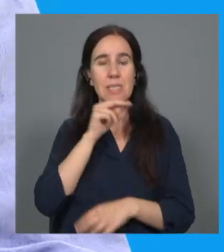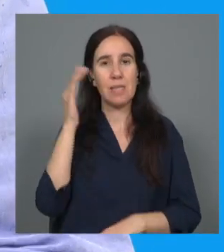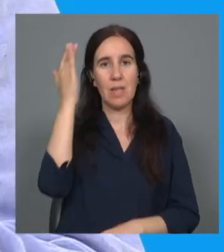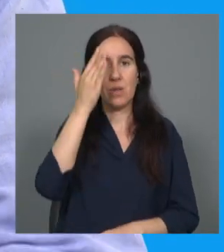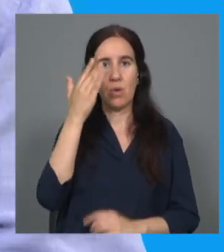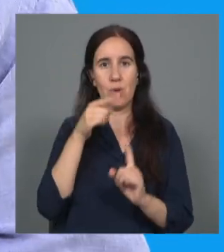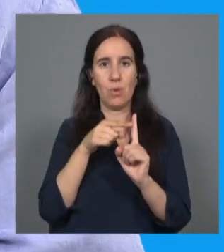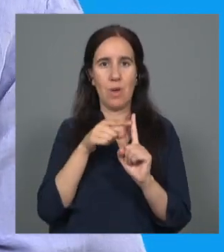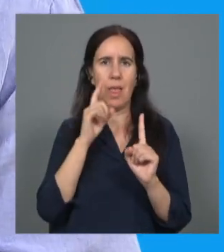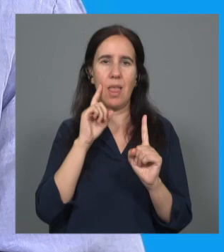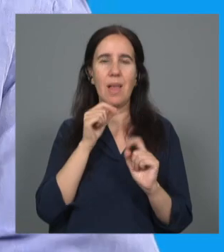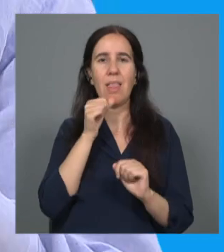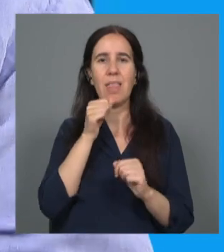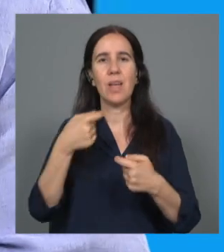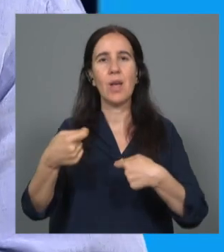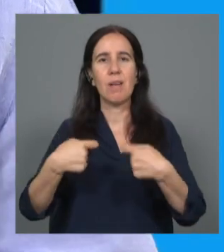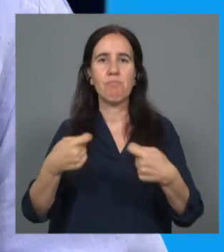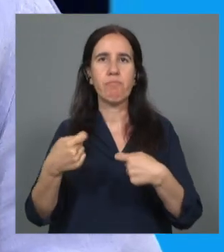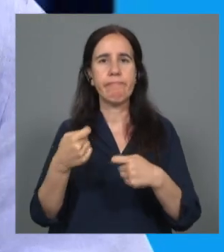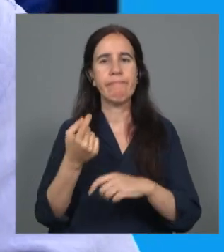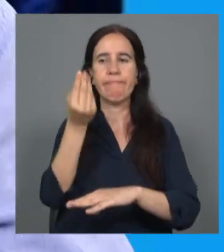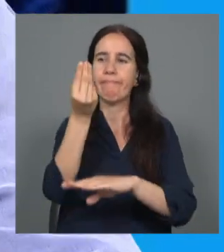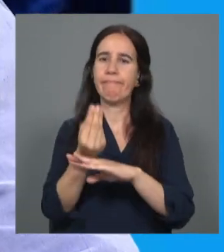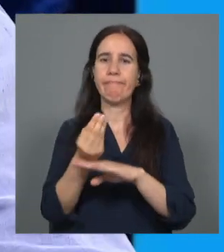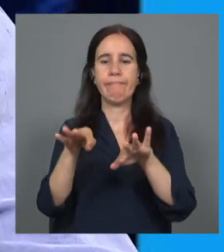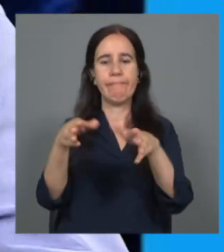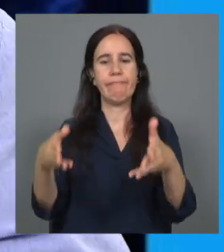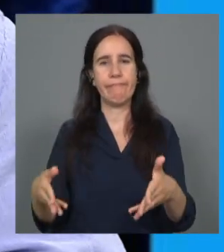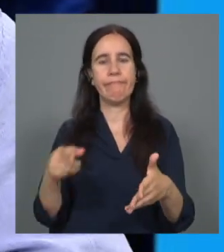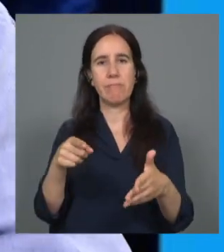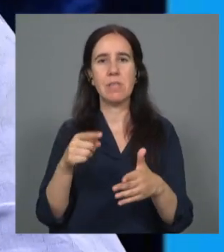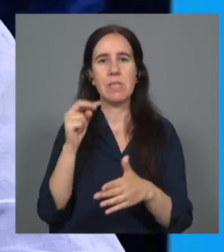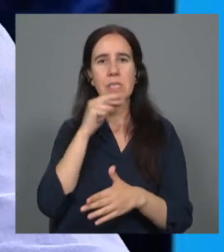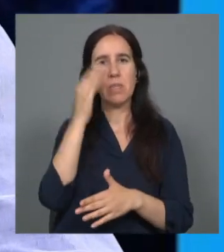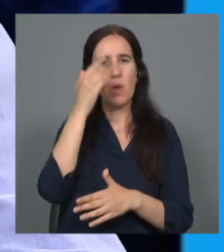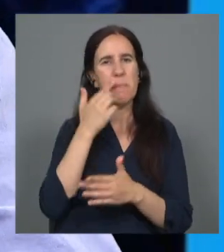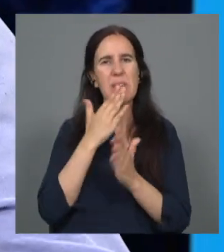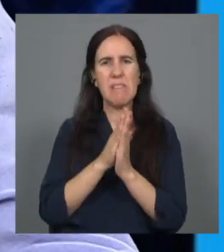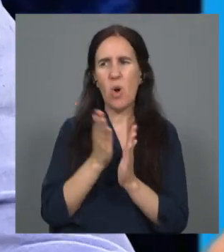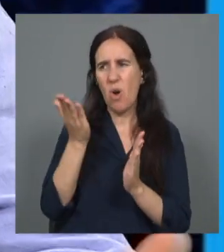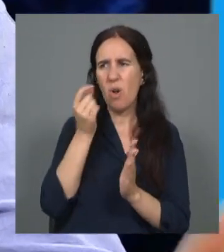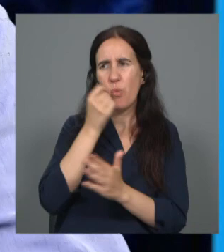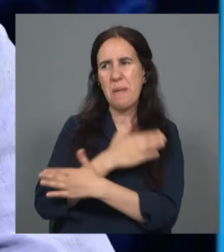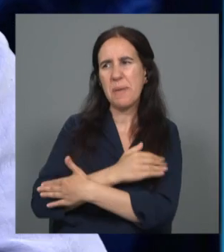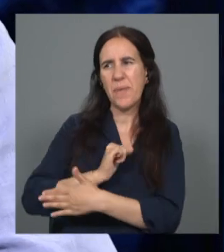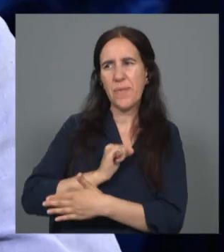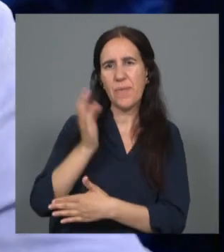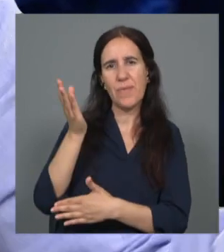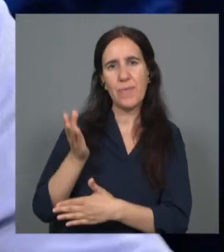tinha sempre lá no seu estabelecimento o trono de Santo António e pediu: Santo António, estás a ver aqui, este meu amigo